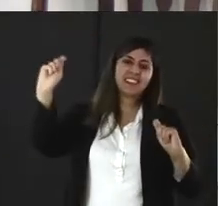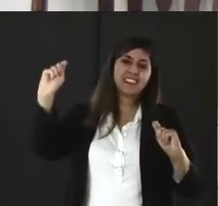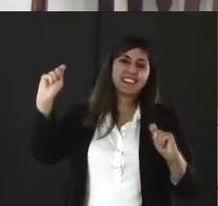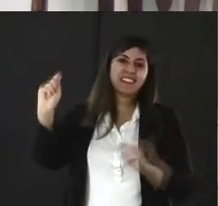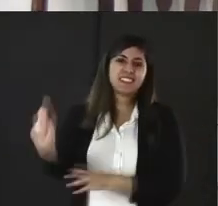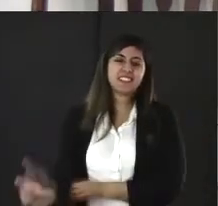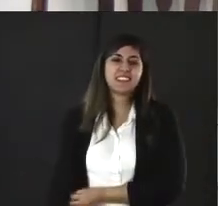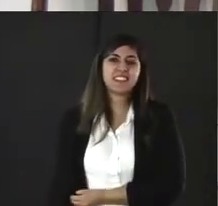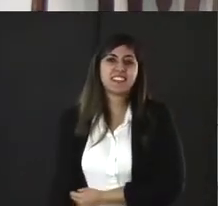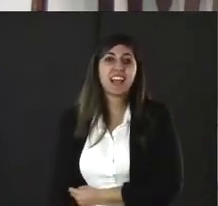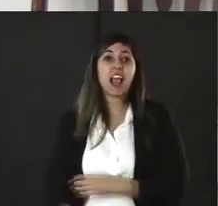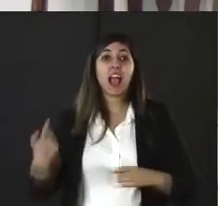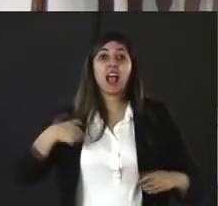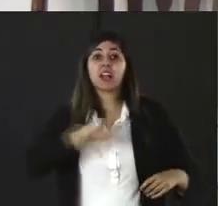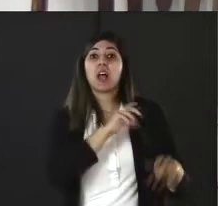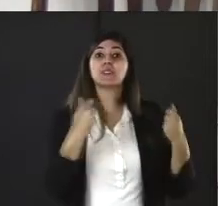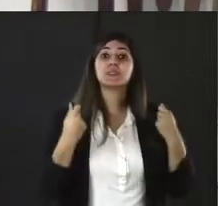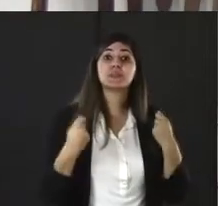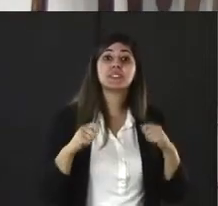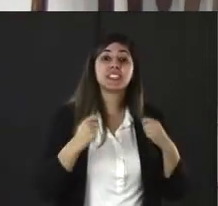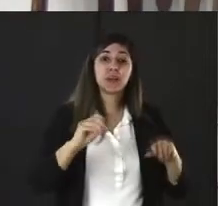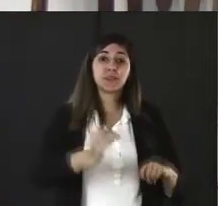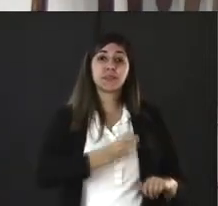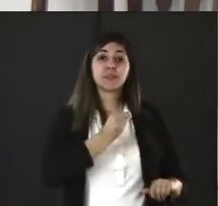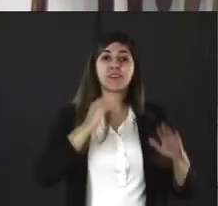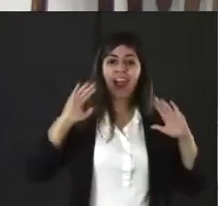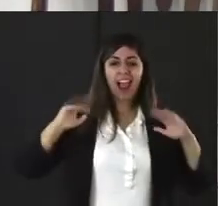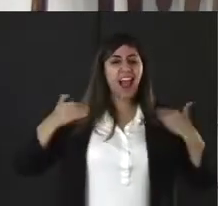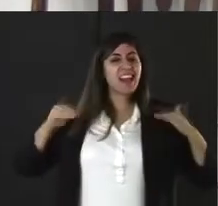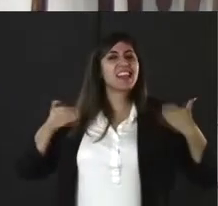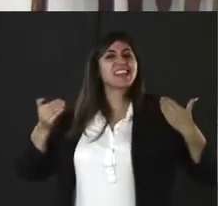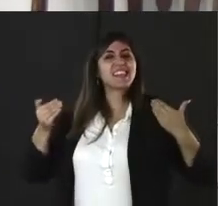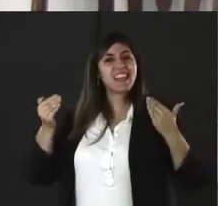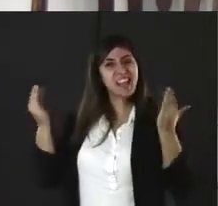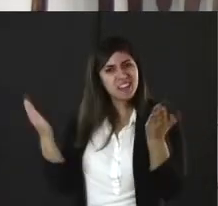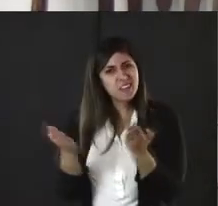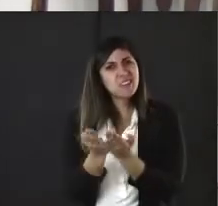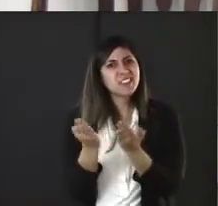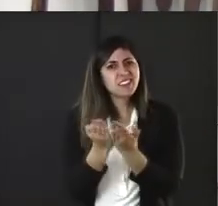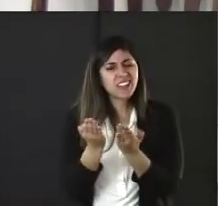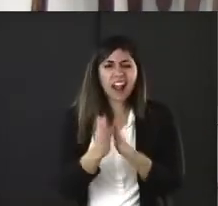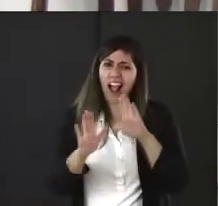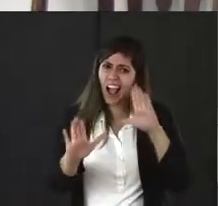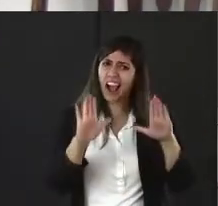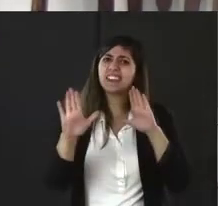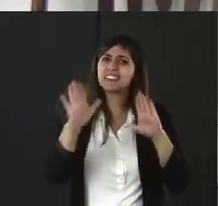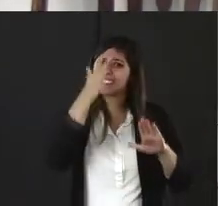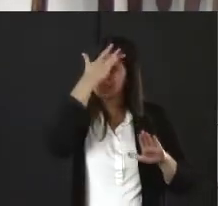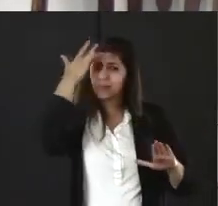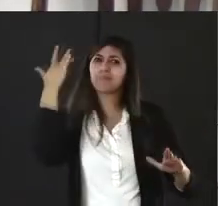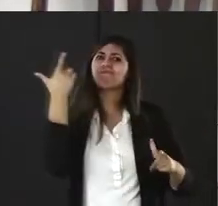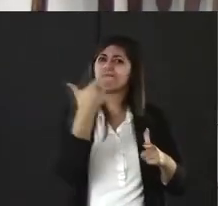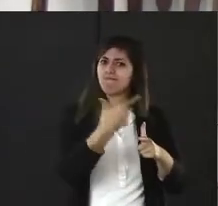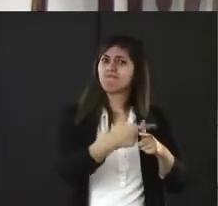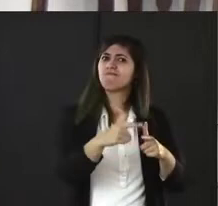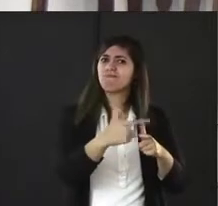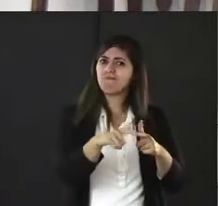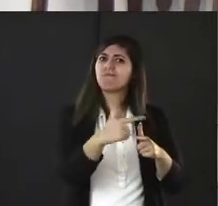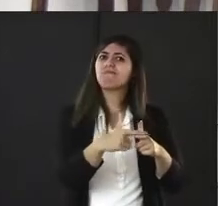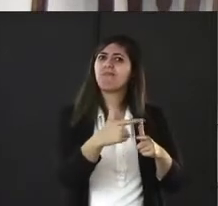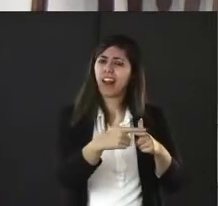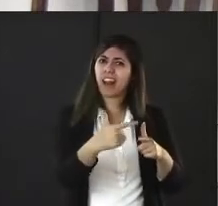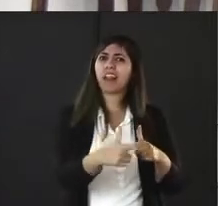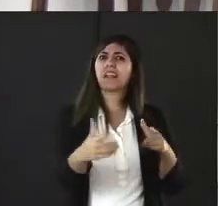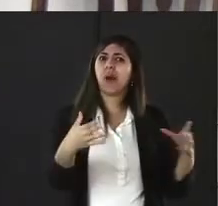nós precisamos viver a alegria do cristianismo apesar das mazelas das situações apesar dos